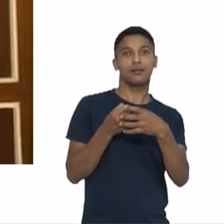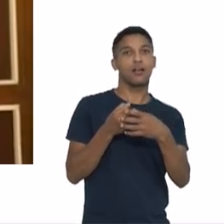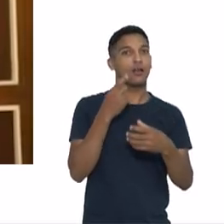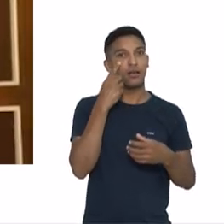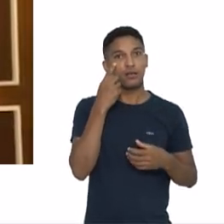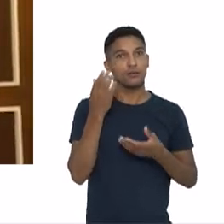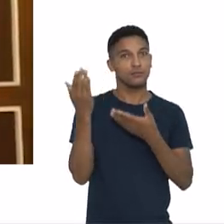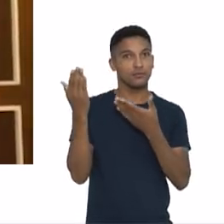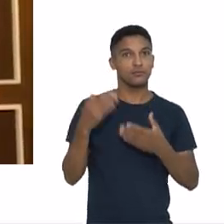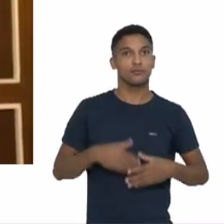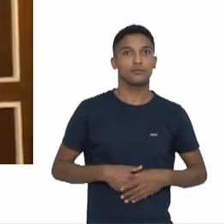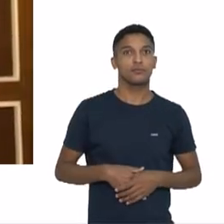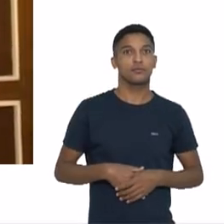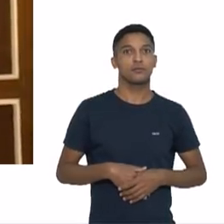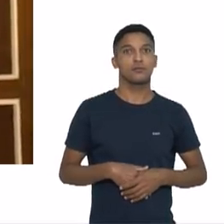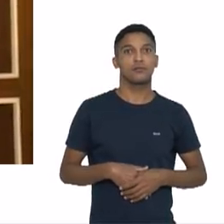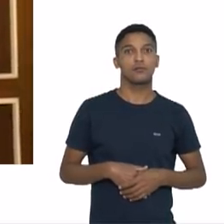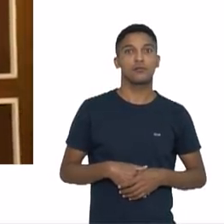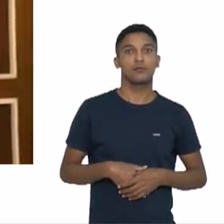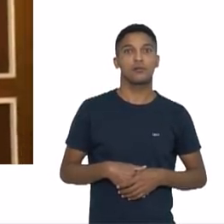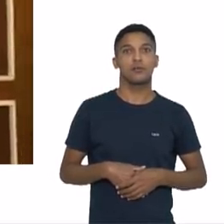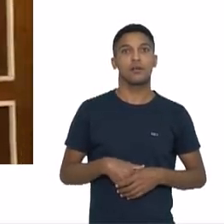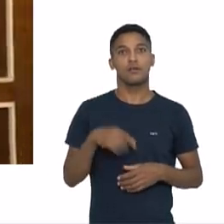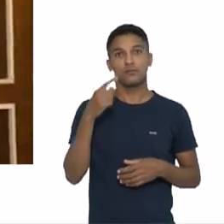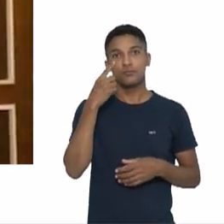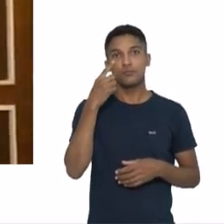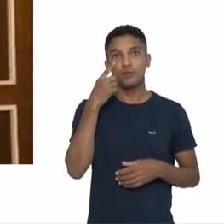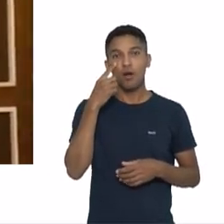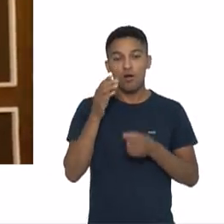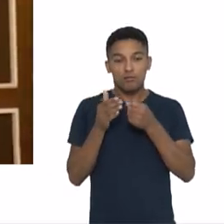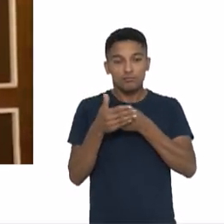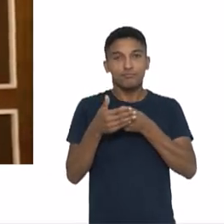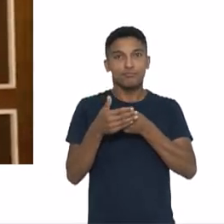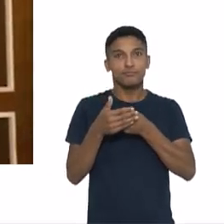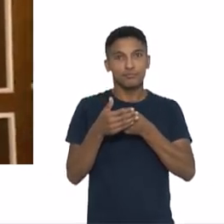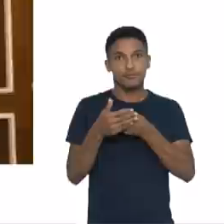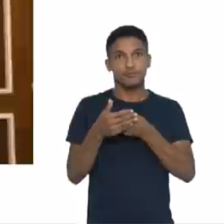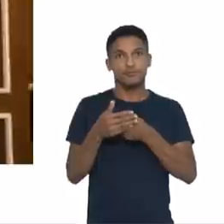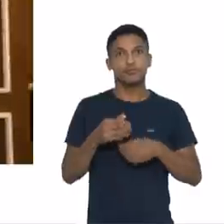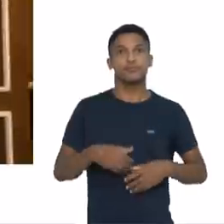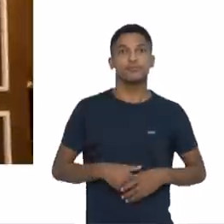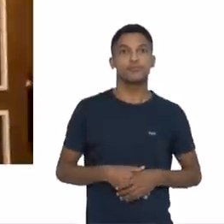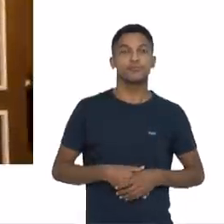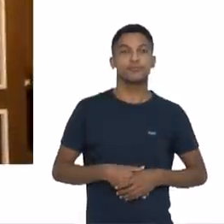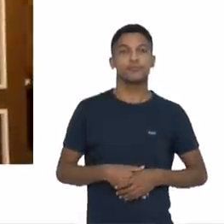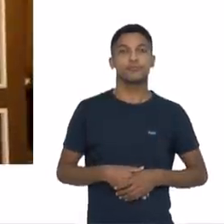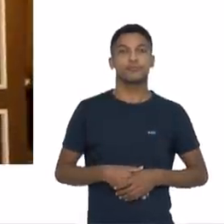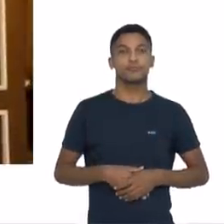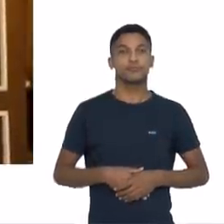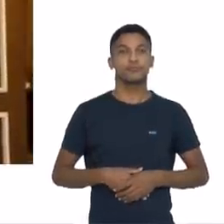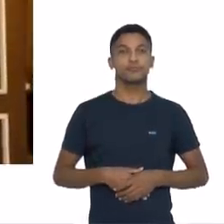você mexer, ó, tá vendo? Vai tampar ali. Então, prendo ao contrário.